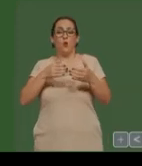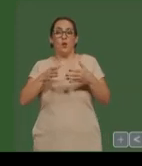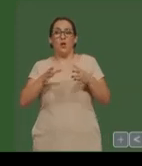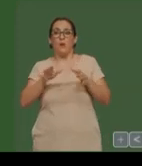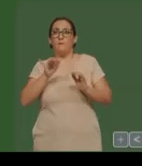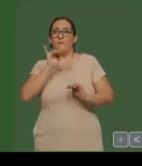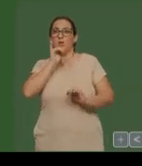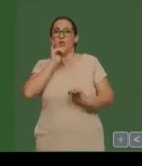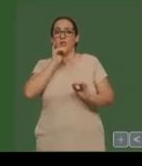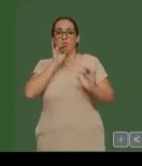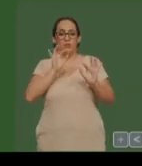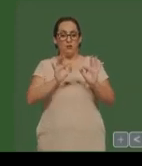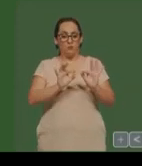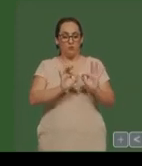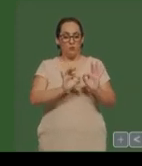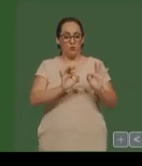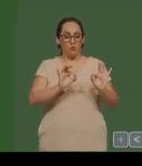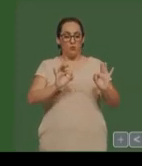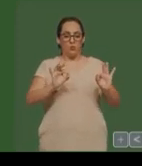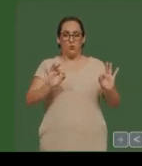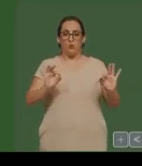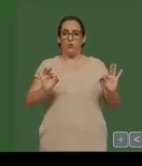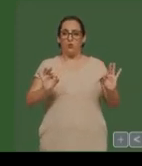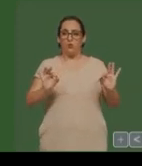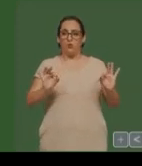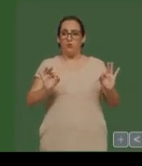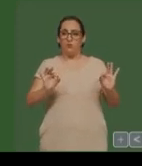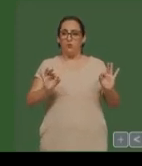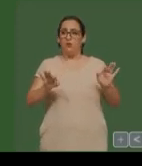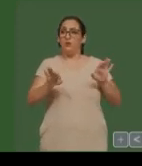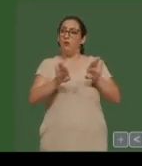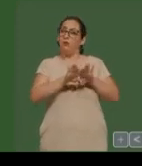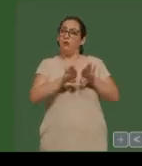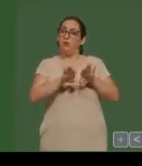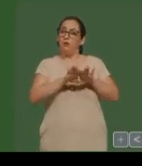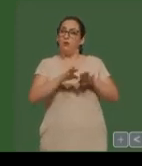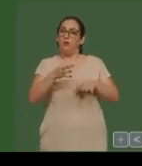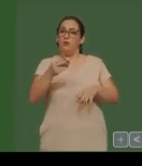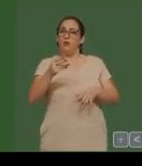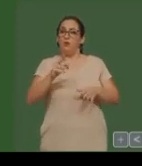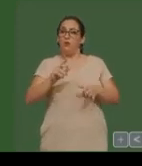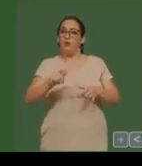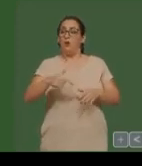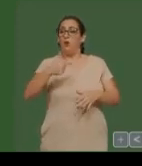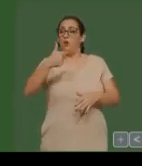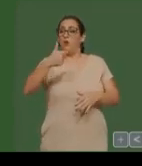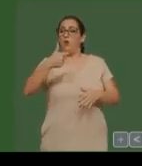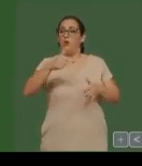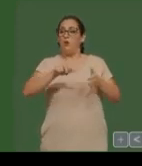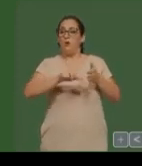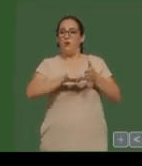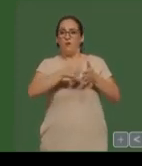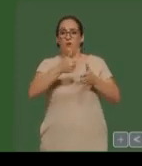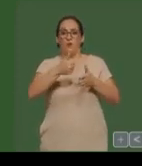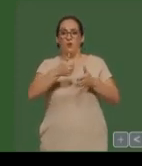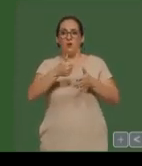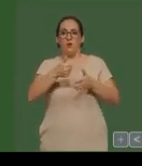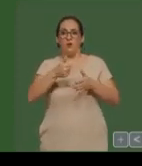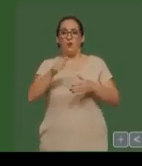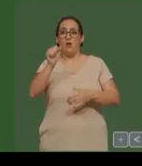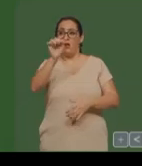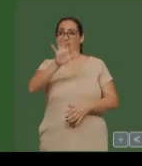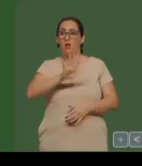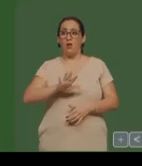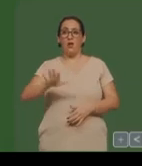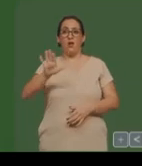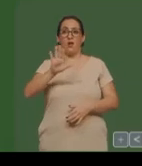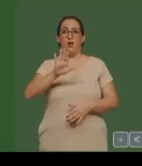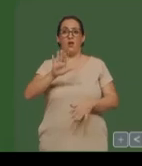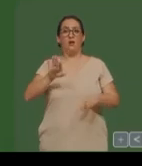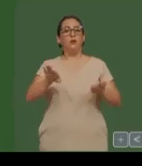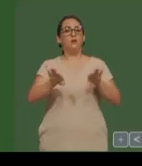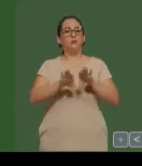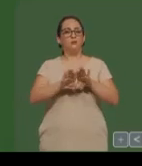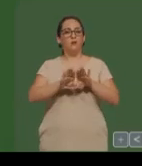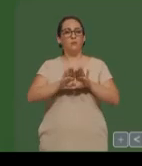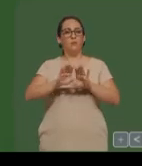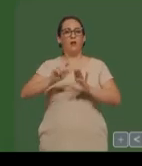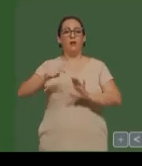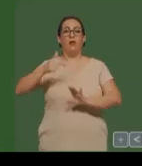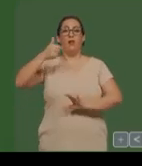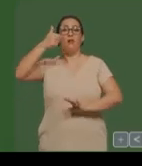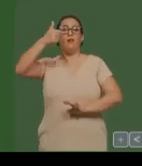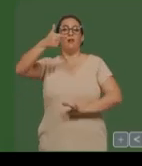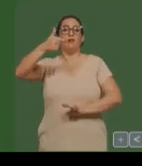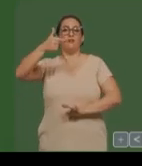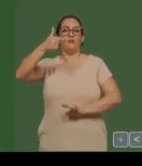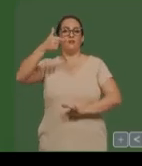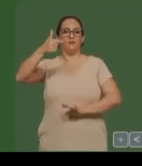comprimento do equador da esfera, também vai ficar duplicado. Qualquer dimensão que for área vai ficar elevada ao quadrado, né?